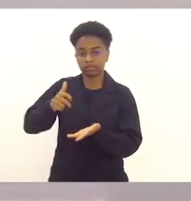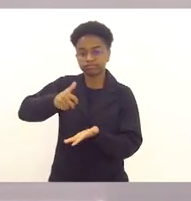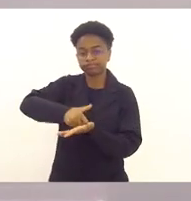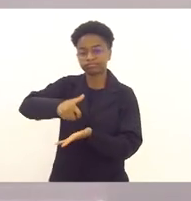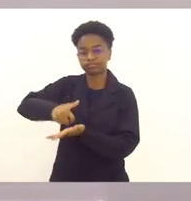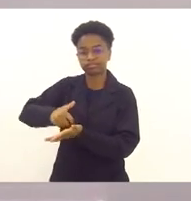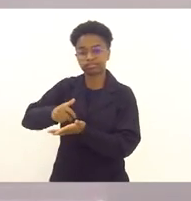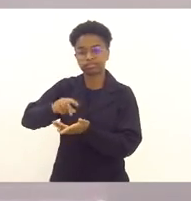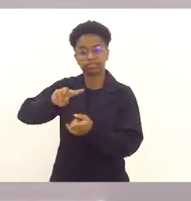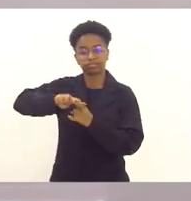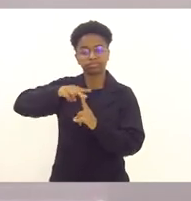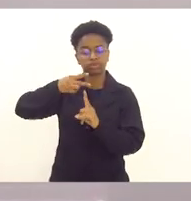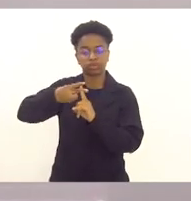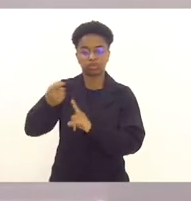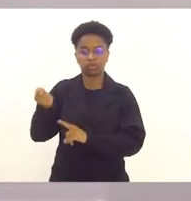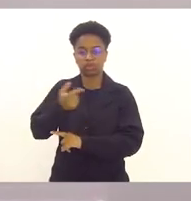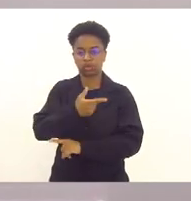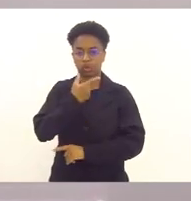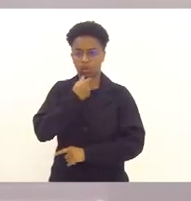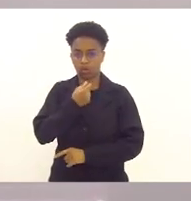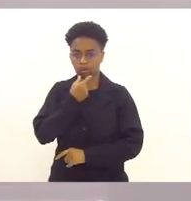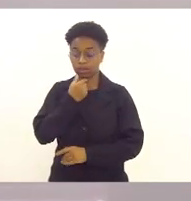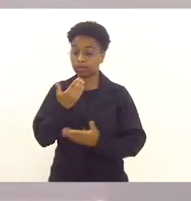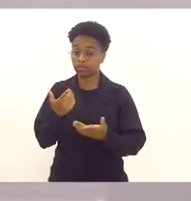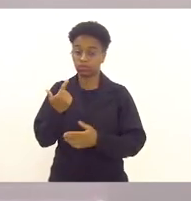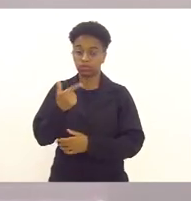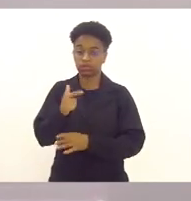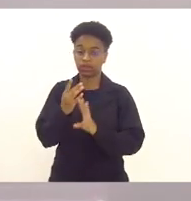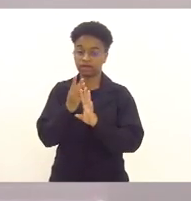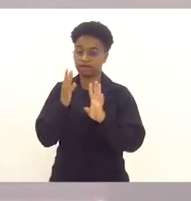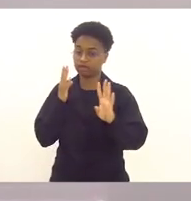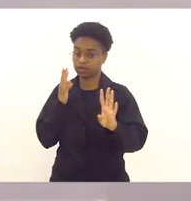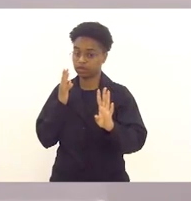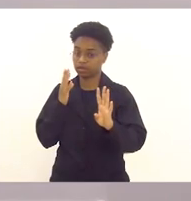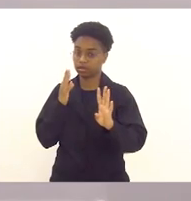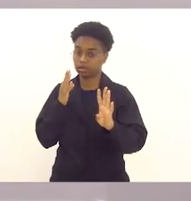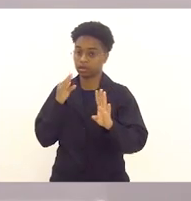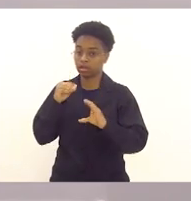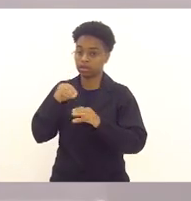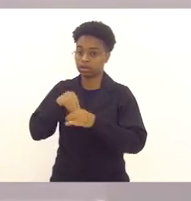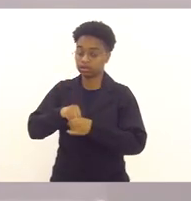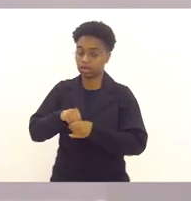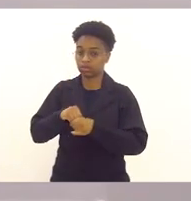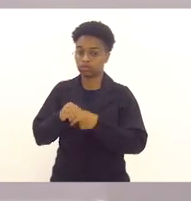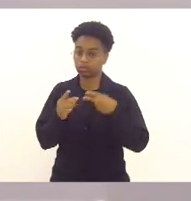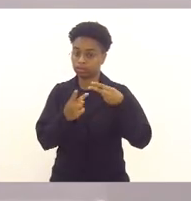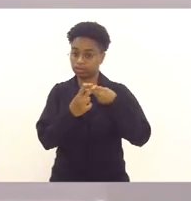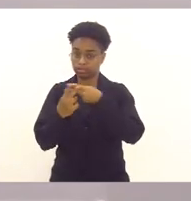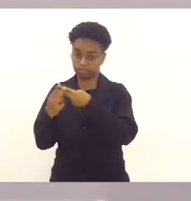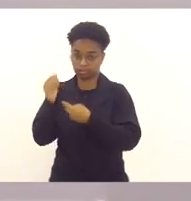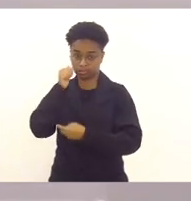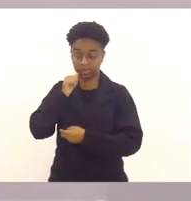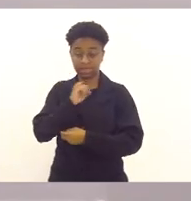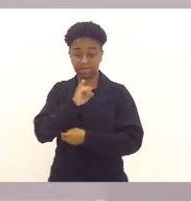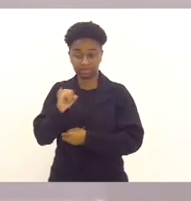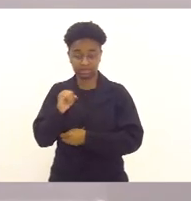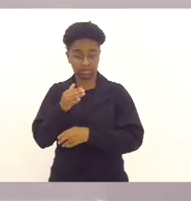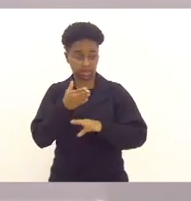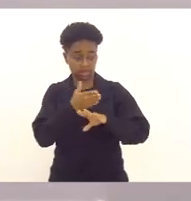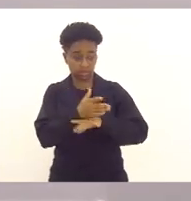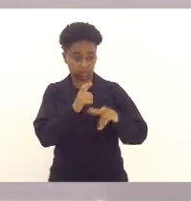milhões de vezes mais do que os homens né Por exemplo não tem fila dentro dos presídios femininos se você vai num presídio masculino